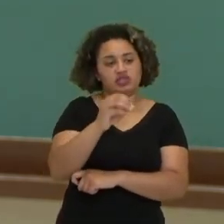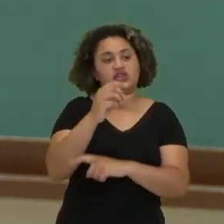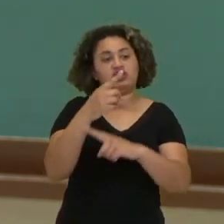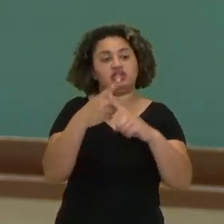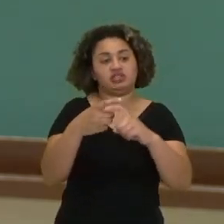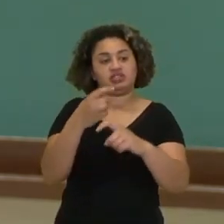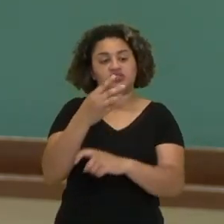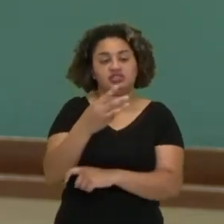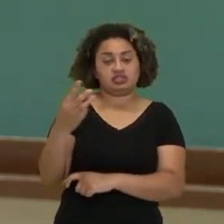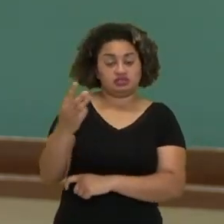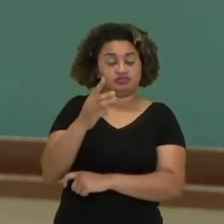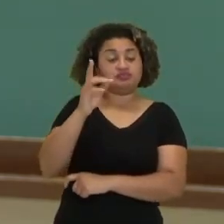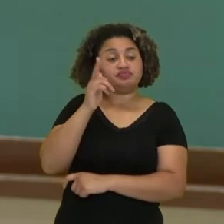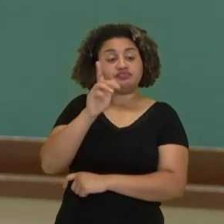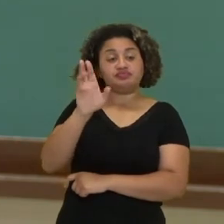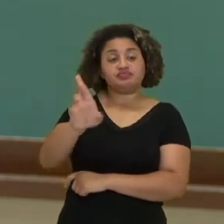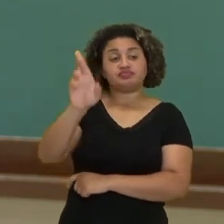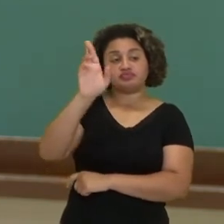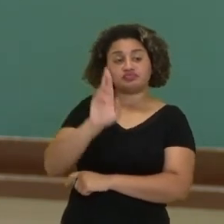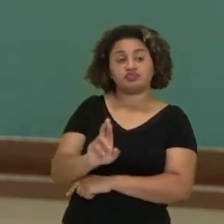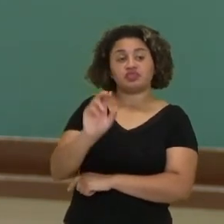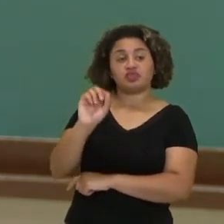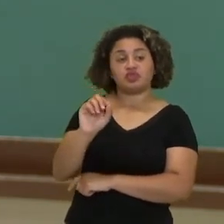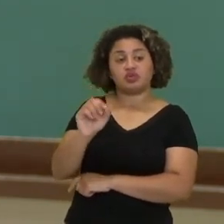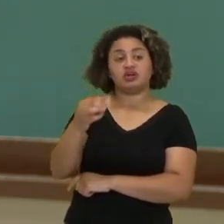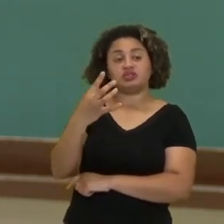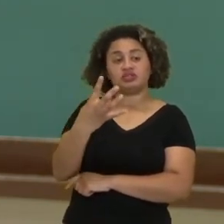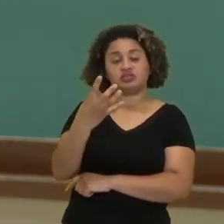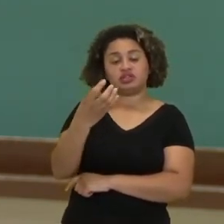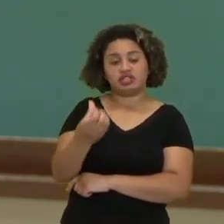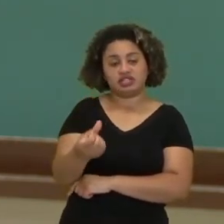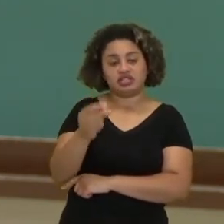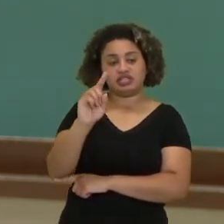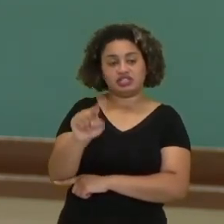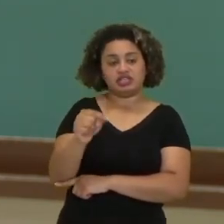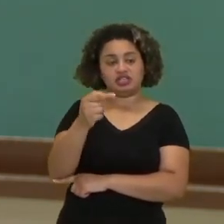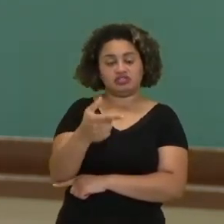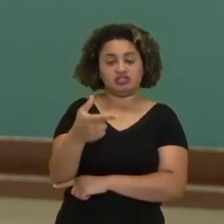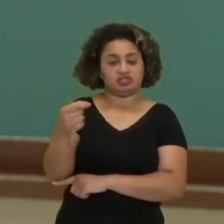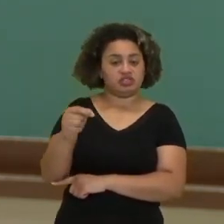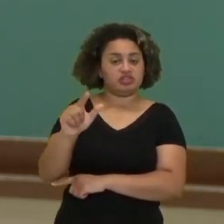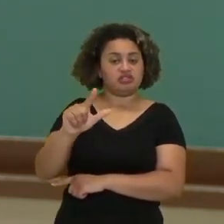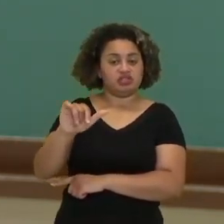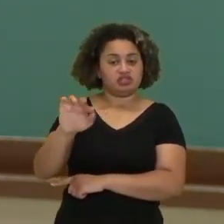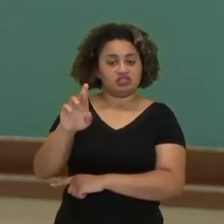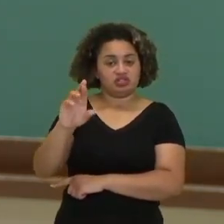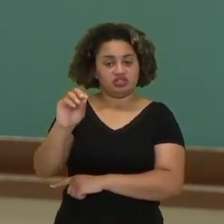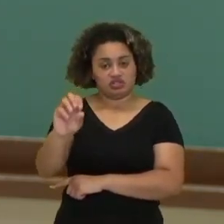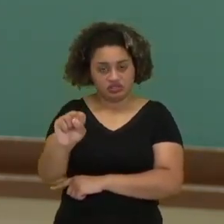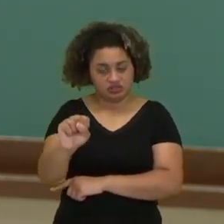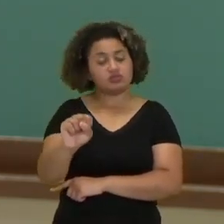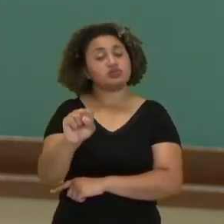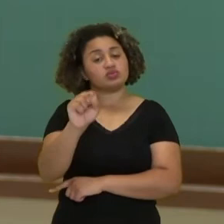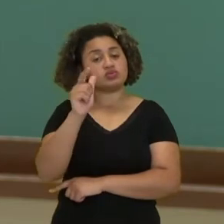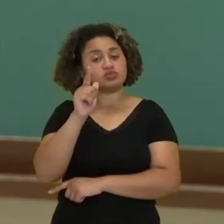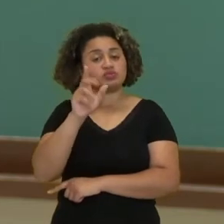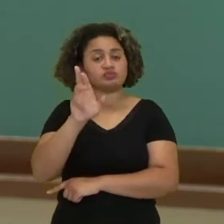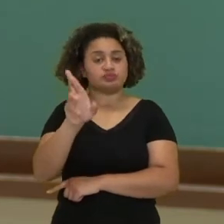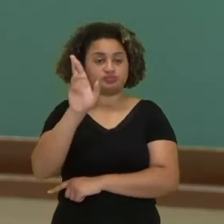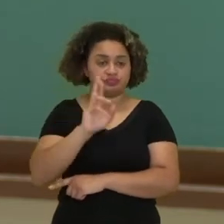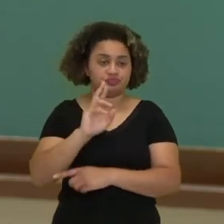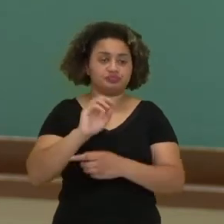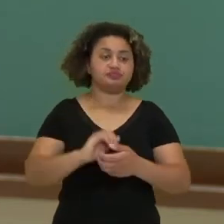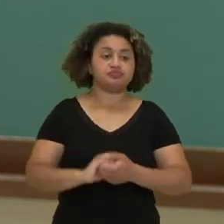sabem quanto é, 1,4. Esse resultado que deu aqui, você multiplica por